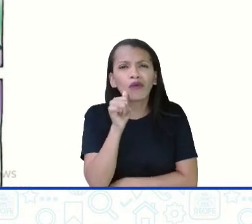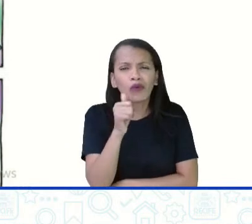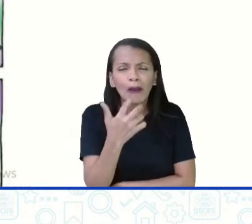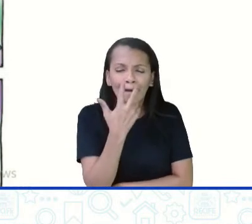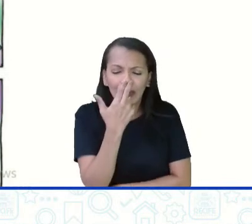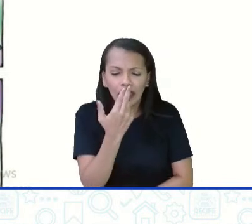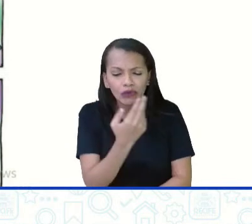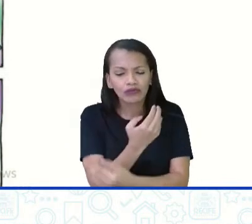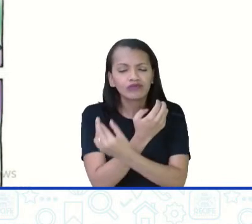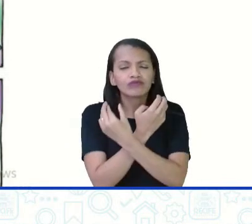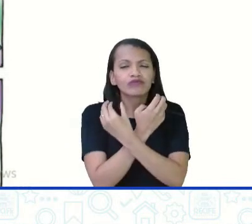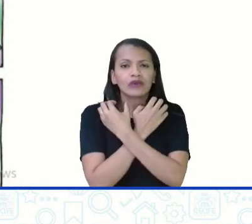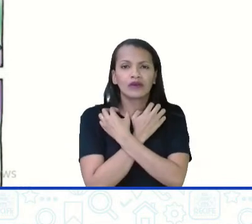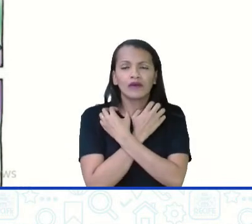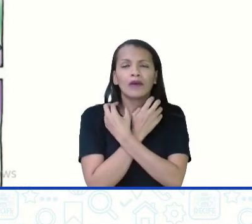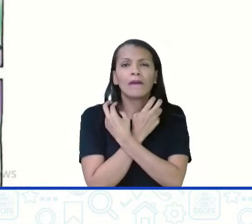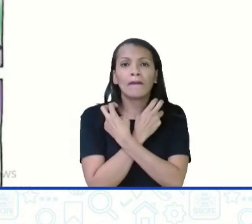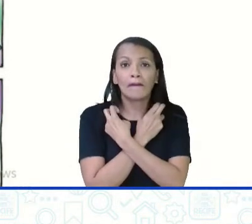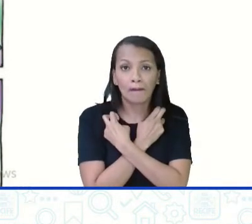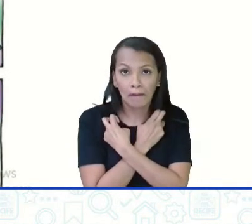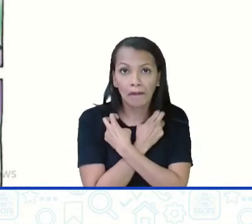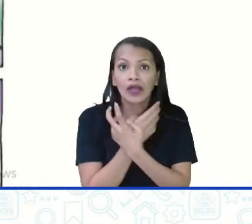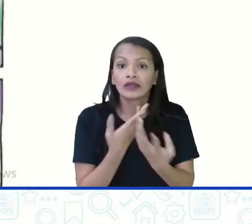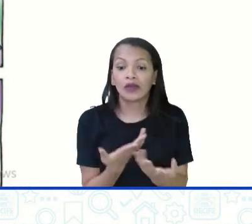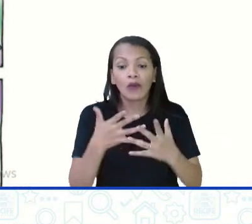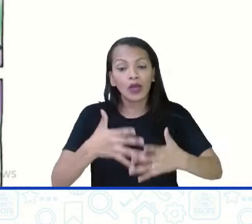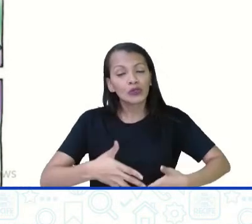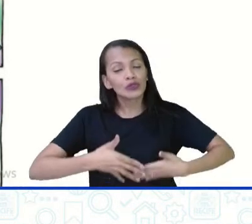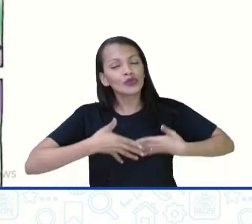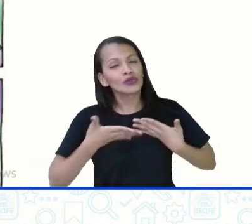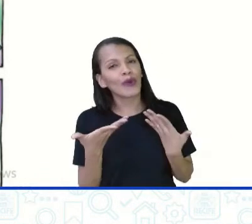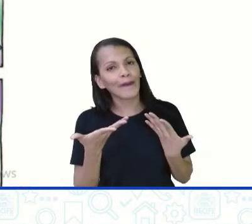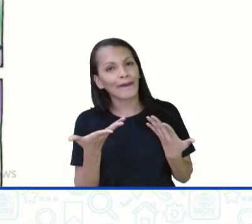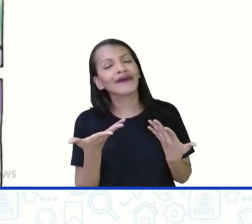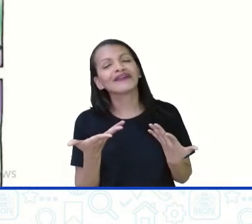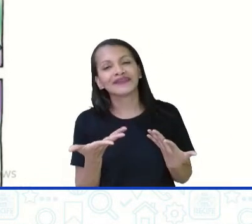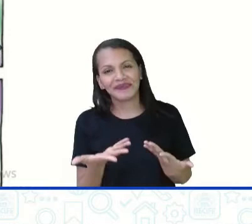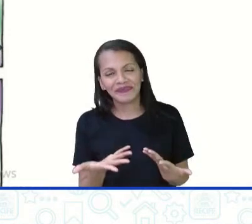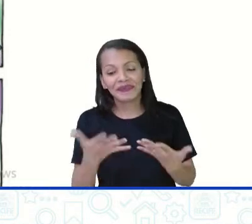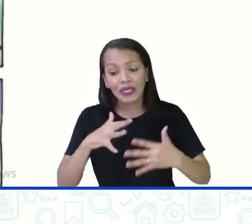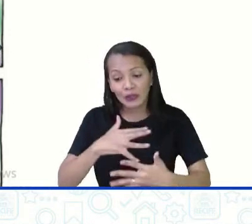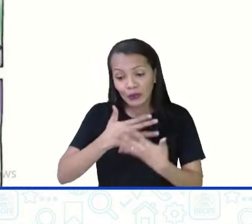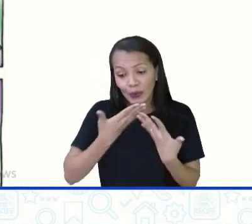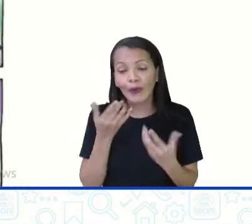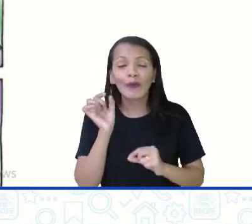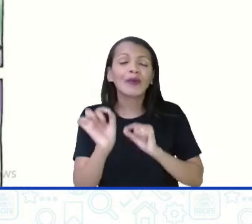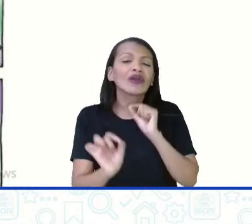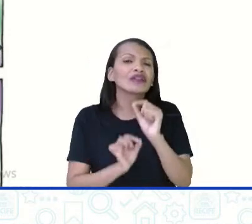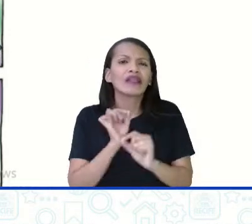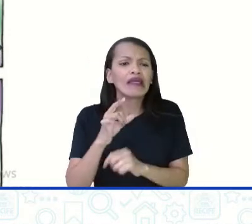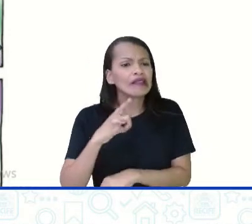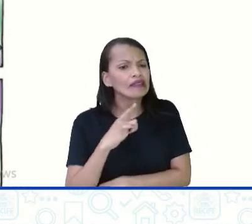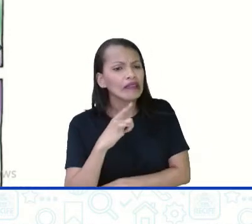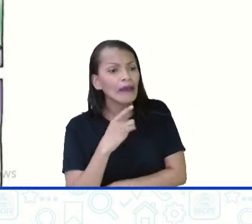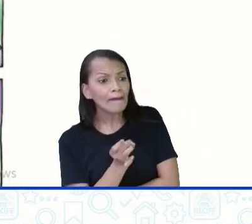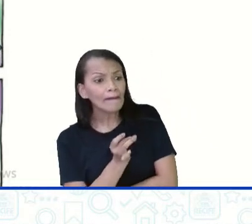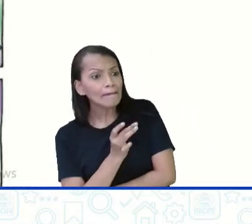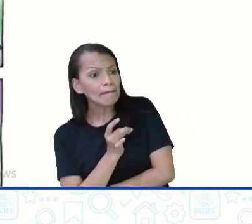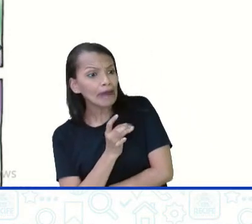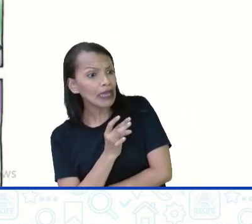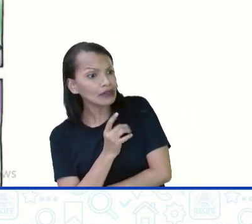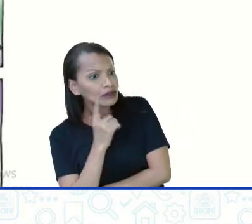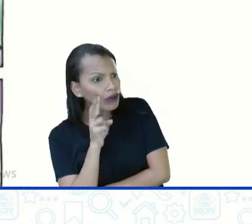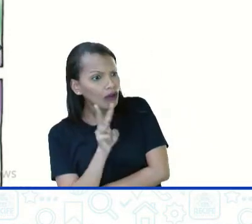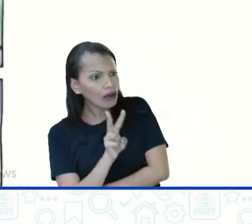aí também está na surpresa. Está nessa surpresa de ter medo de sua